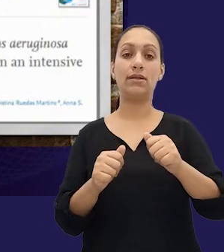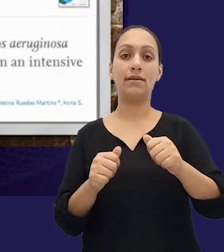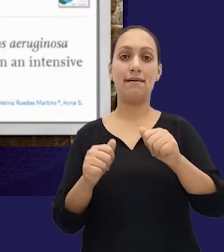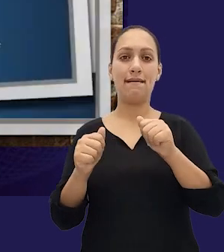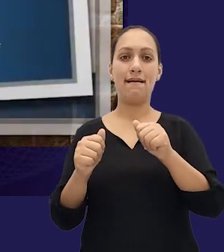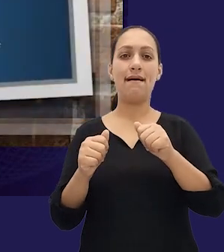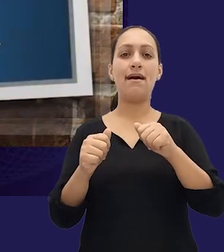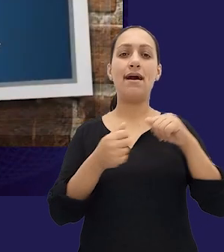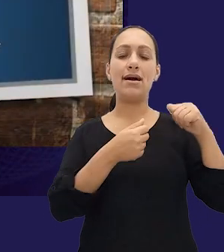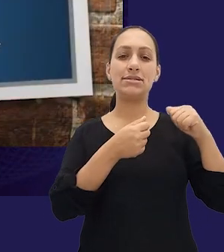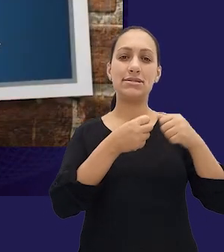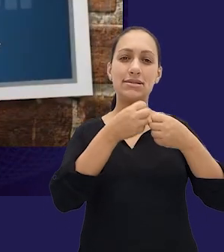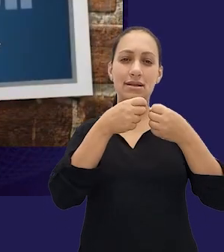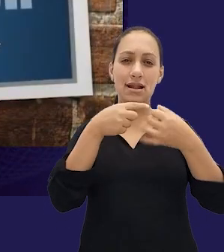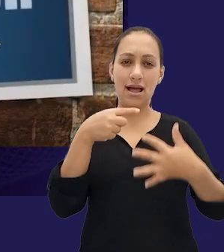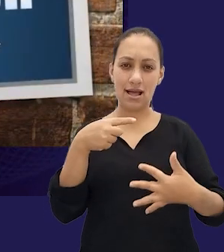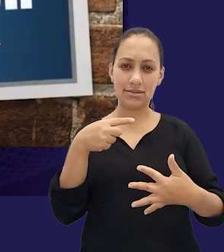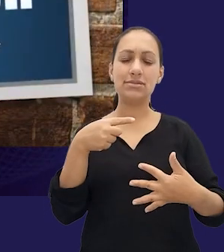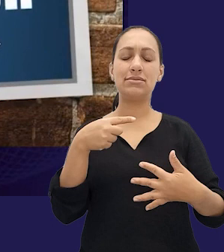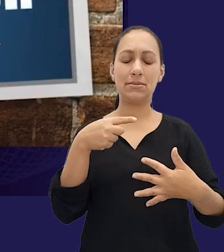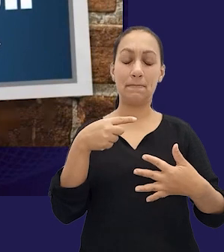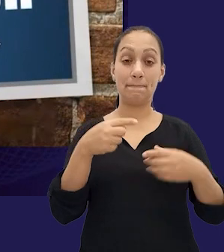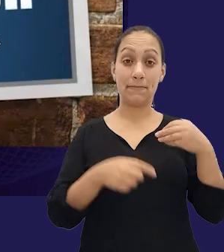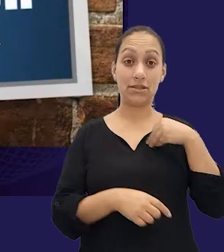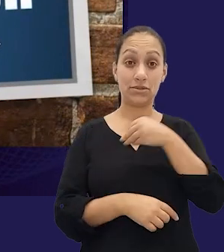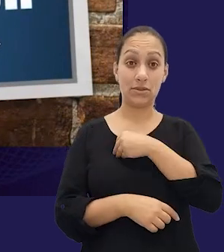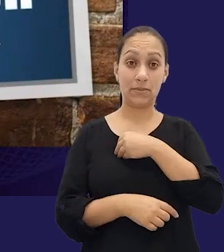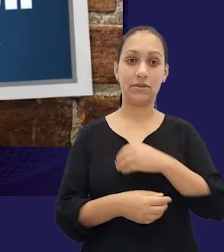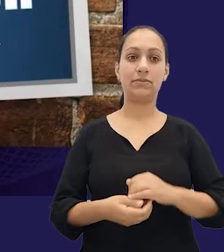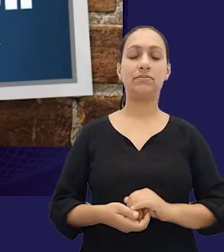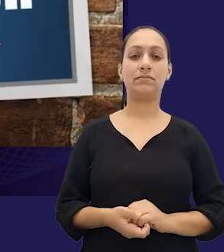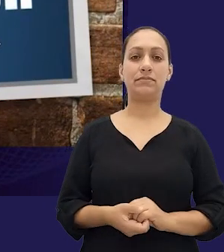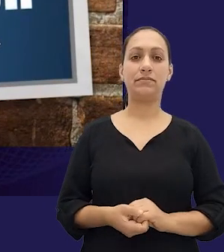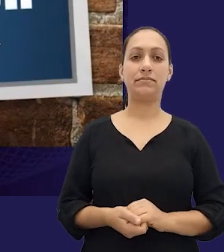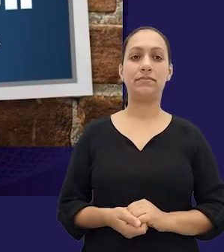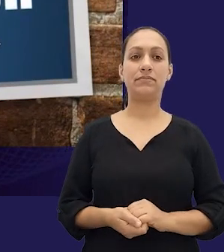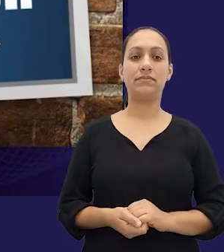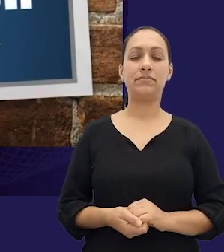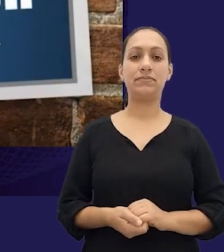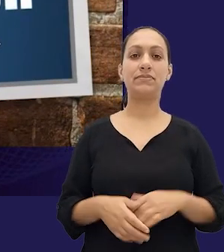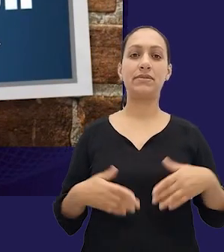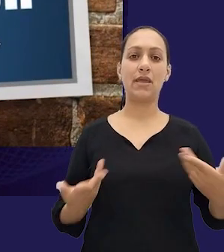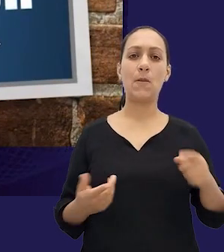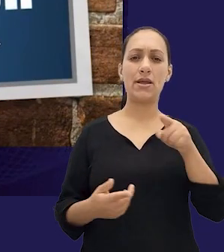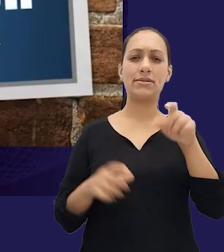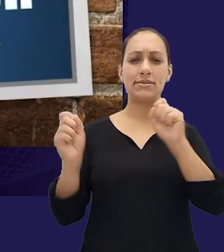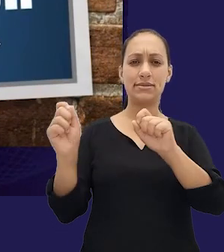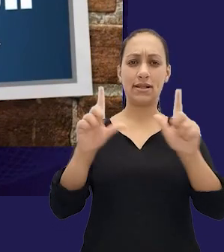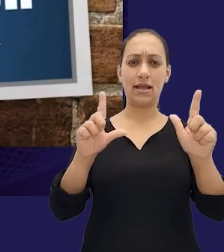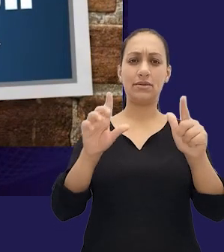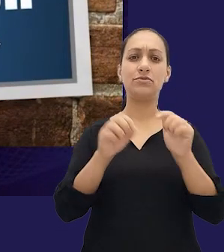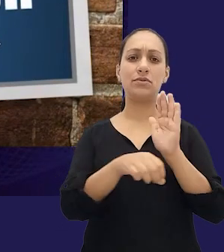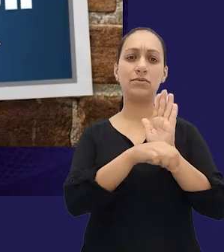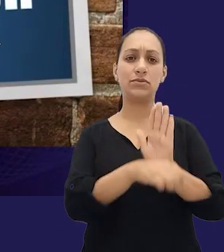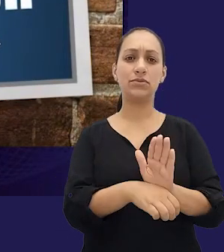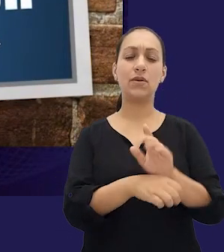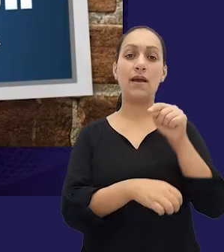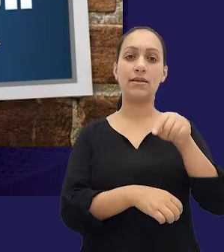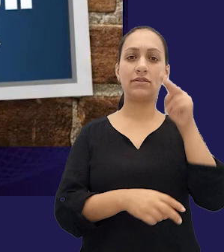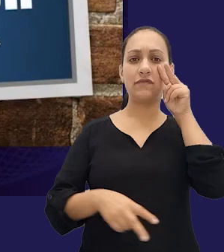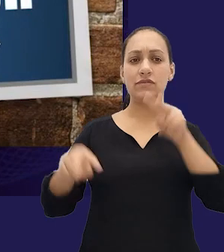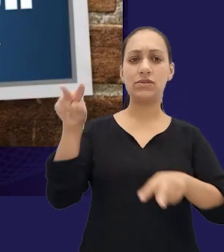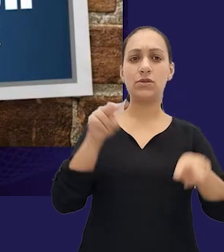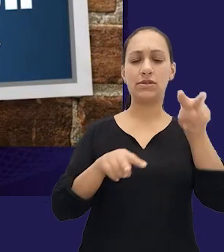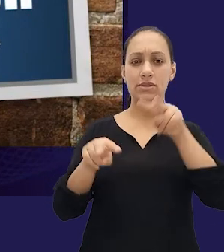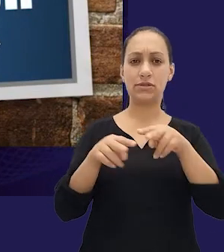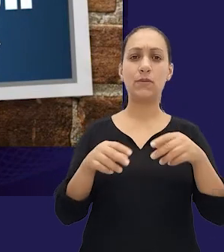as pan-resistentes, tá? Bom, esse slide aqui, ele vem, né, contribuir para essa visualização